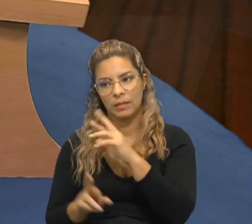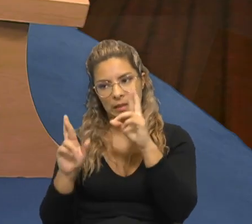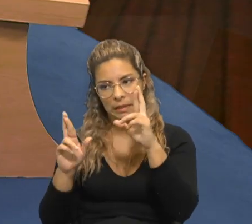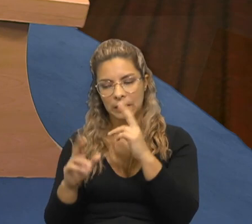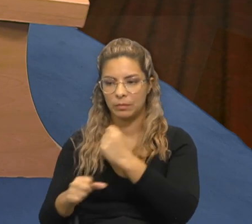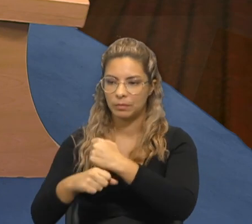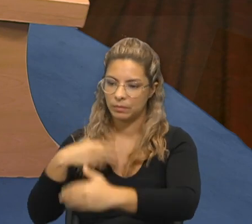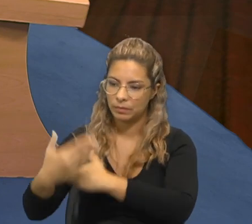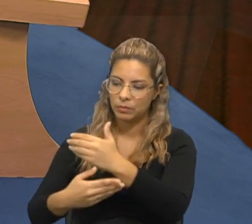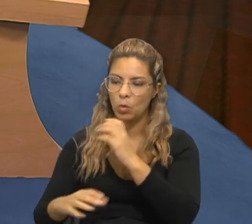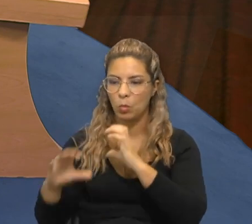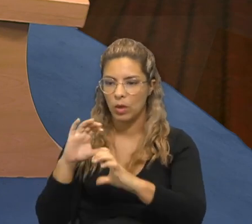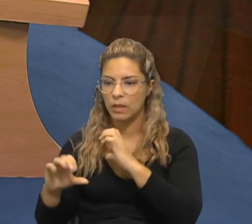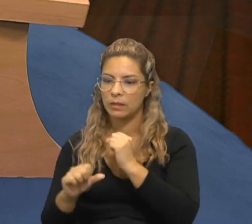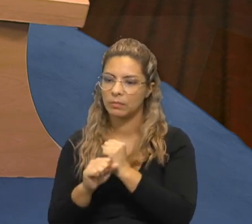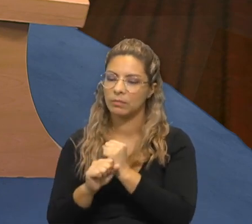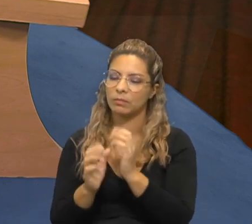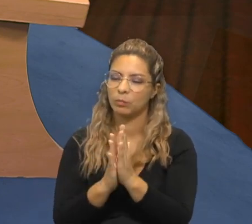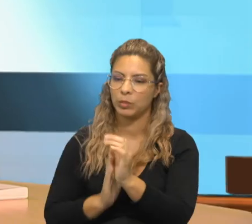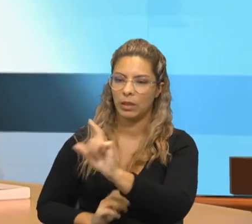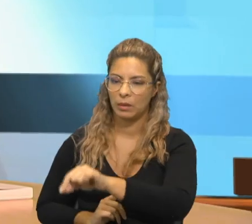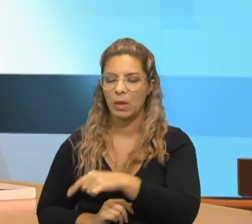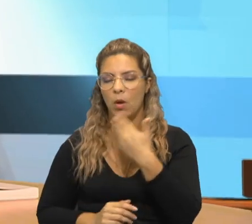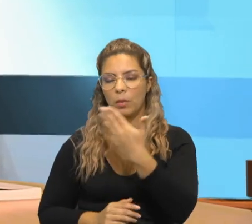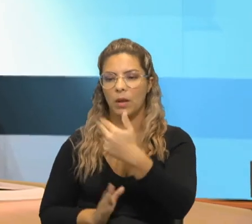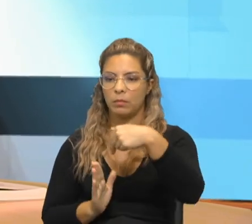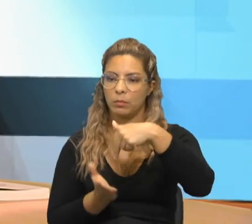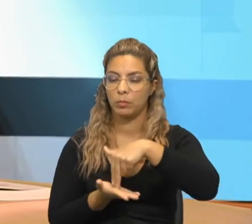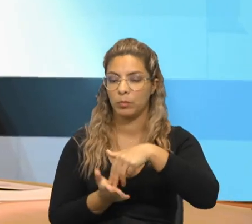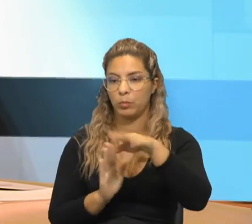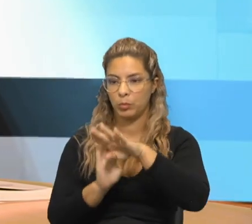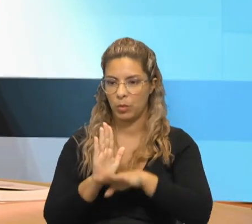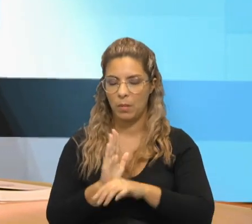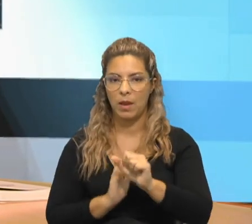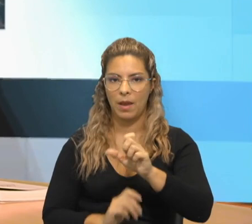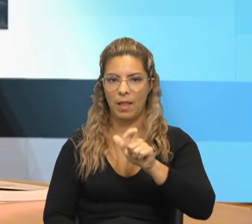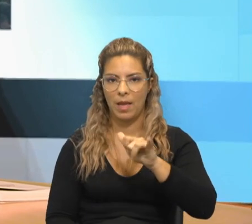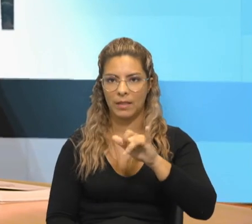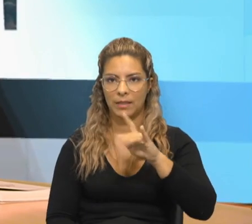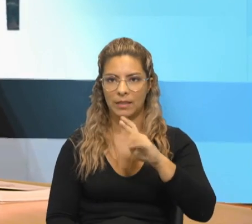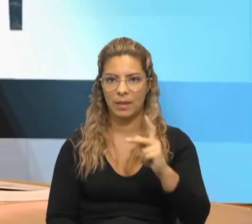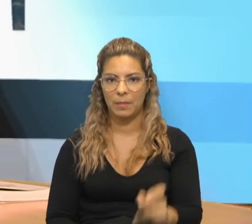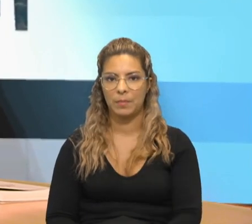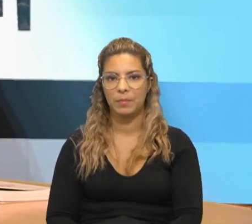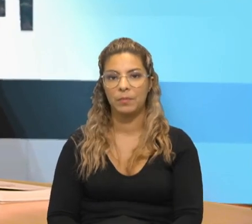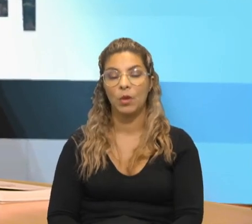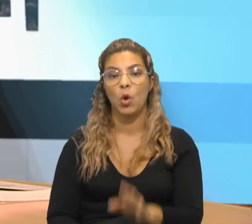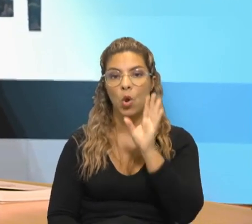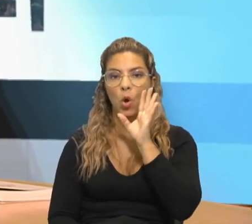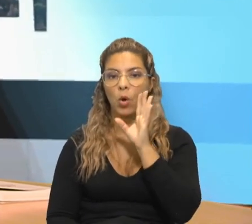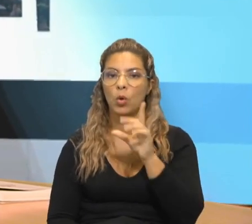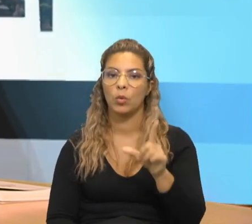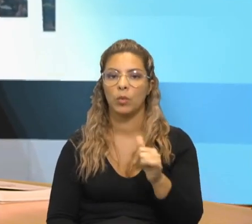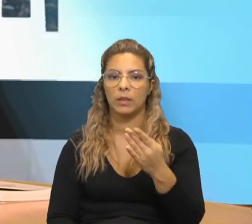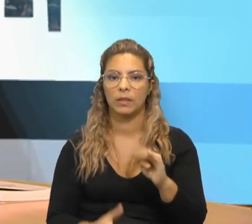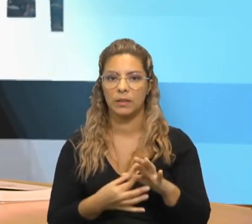na comunicação e na evangelização. Muito obrigado por ter estado aqui no programa Eclésia. E mais logo, a jornalista Lígia Silveira